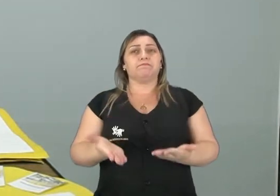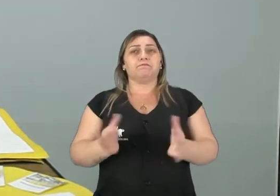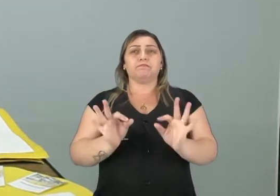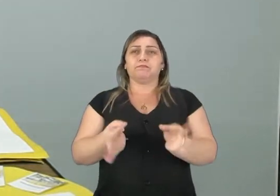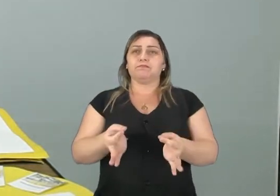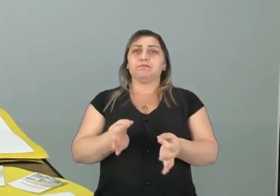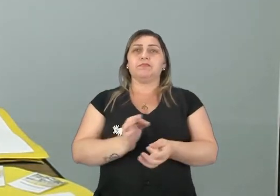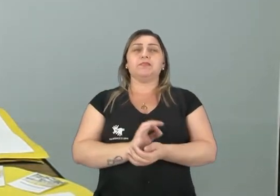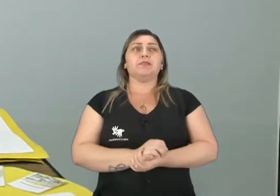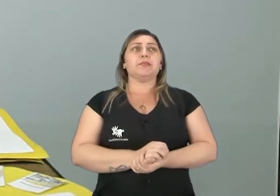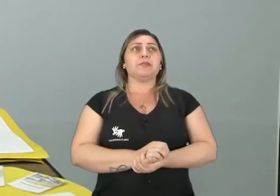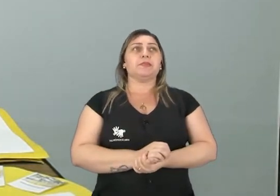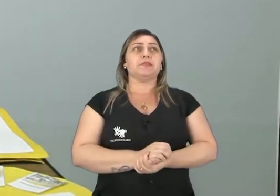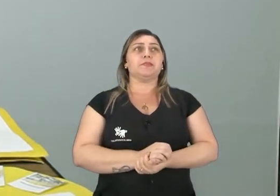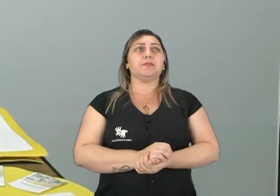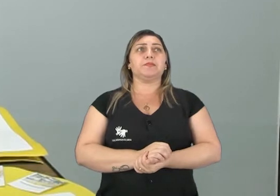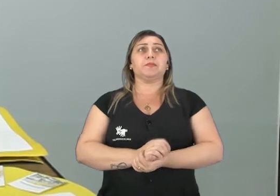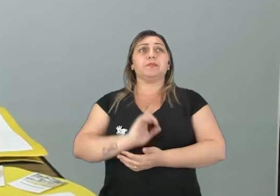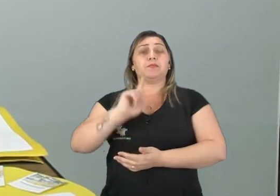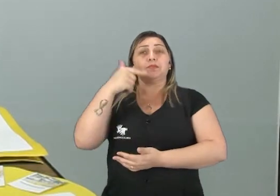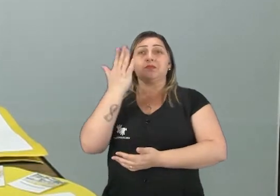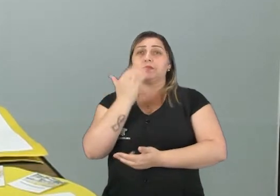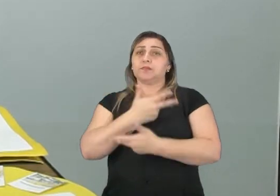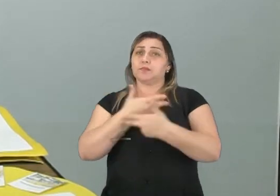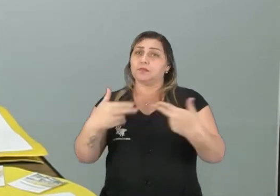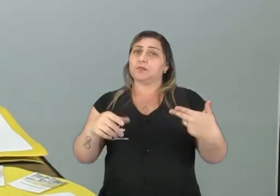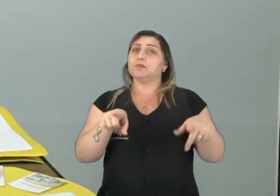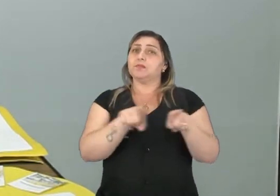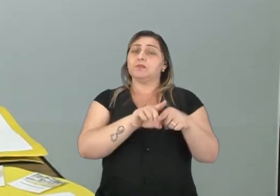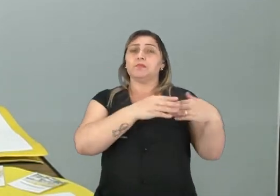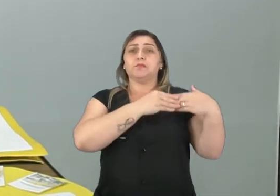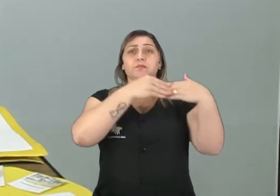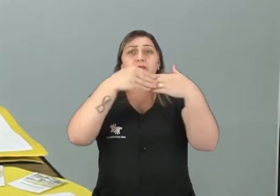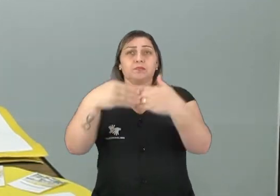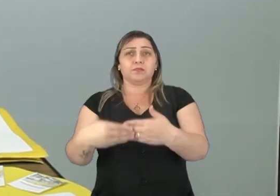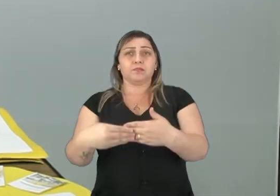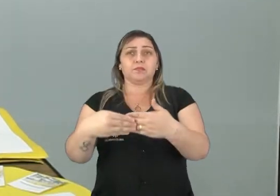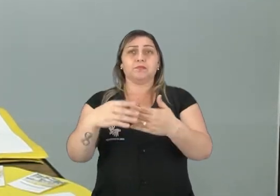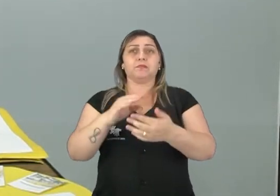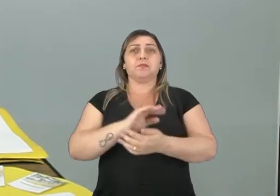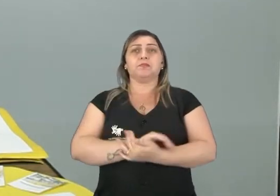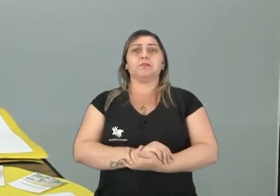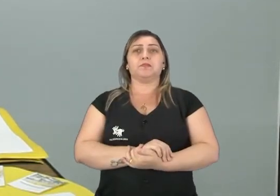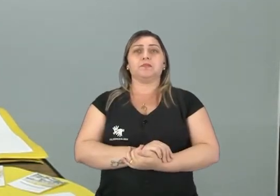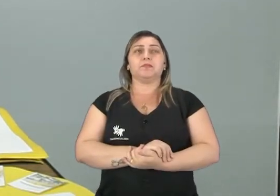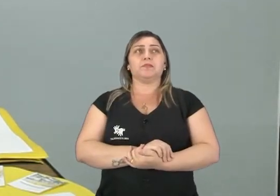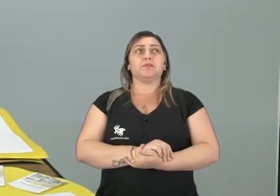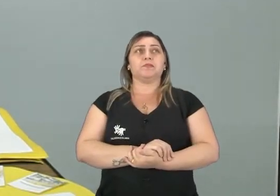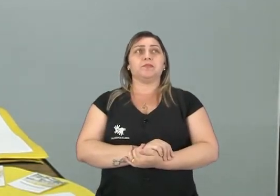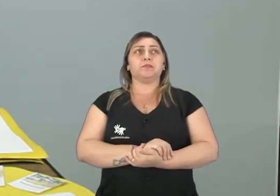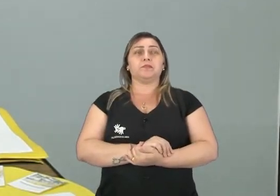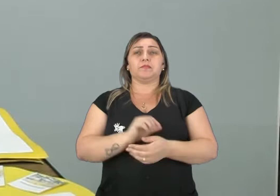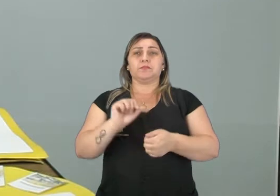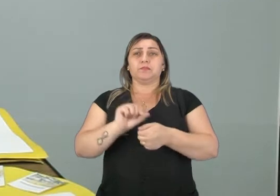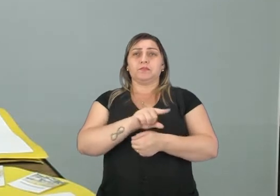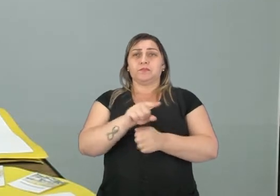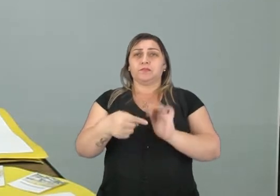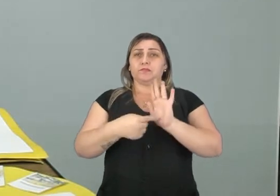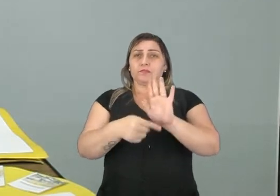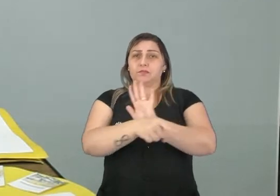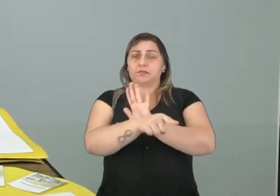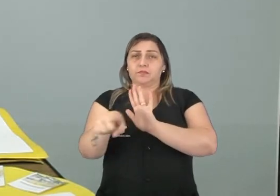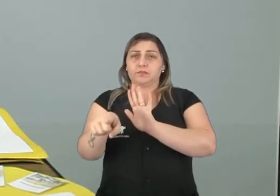certo? Um outro alimento que eu também trouxe aqui para fazer a demonstração da nossa